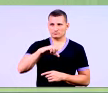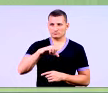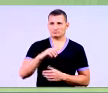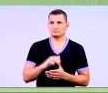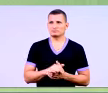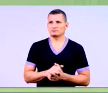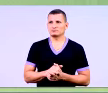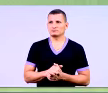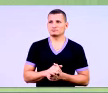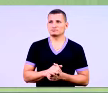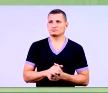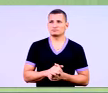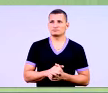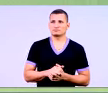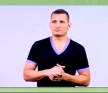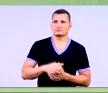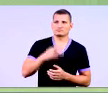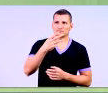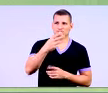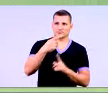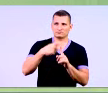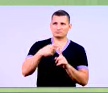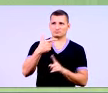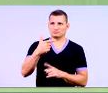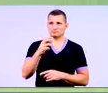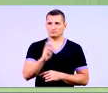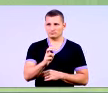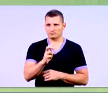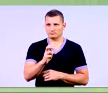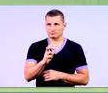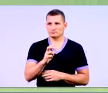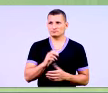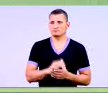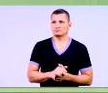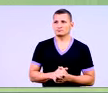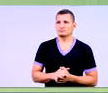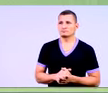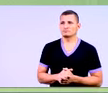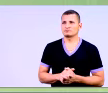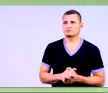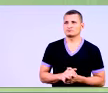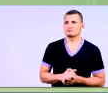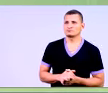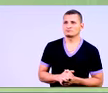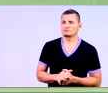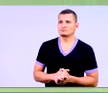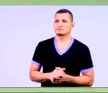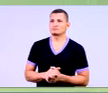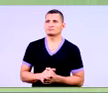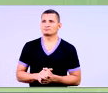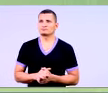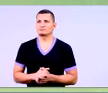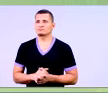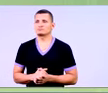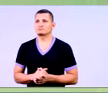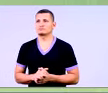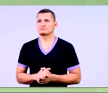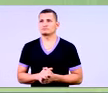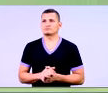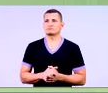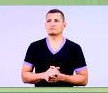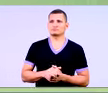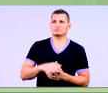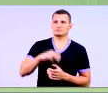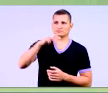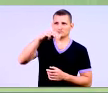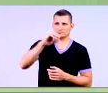fazer os cálculos 3 mais dois foi para 5 aí sobrou aquilo que a gente falou das obras de prioridade faço o molde